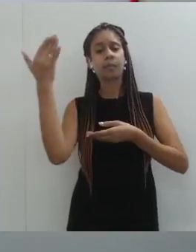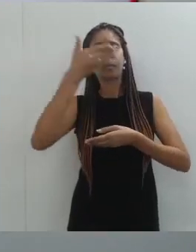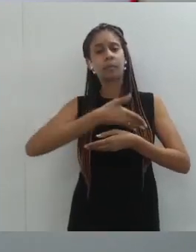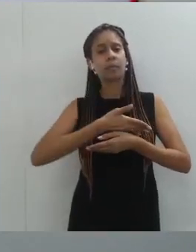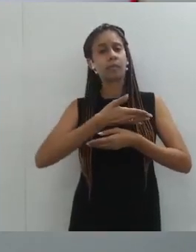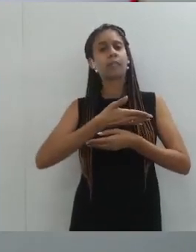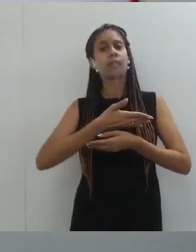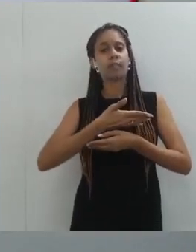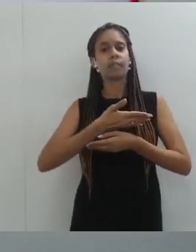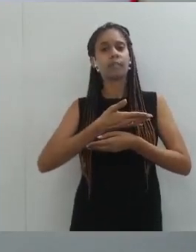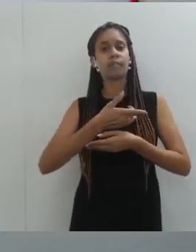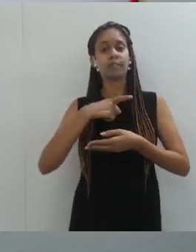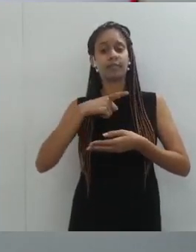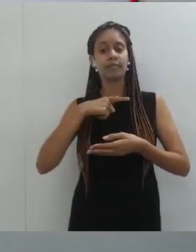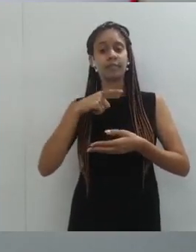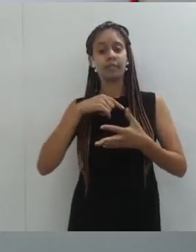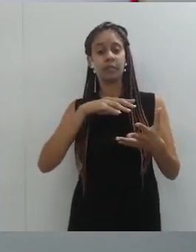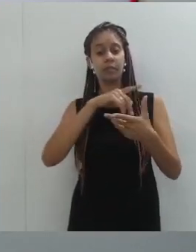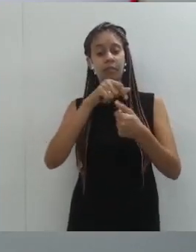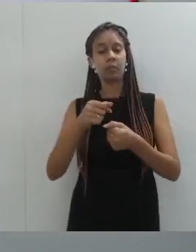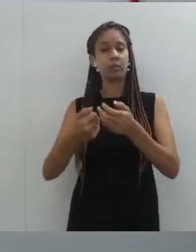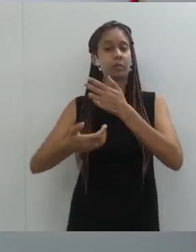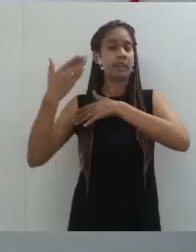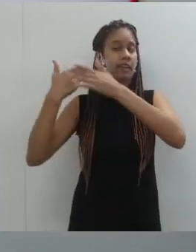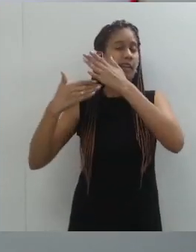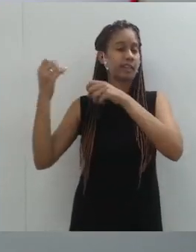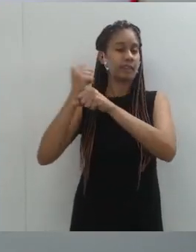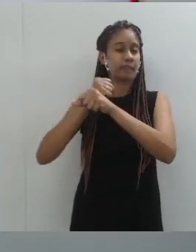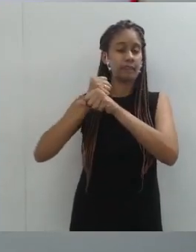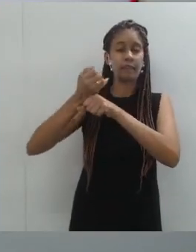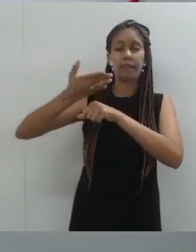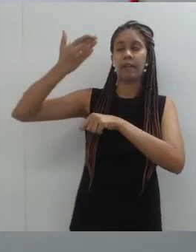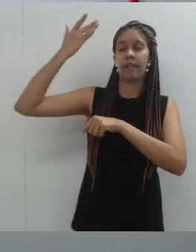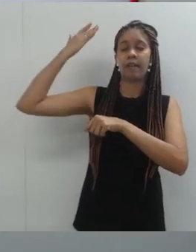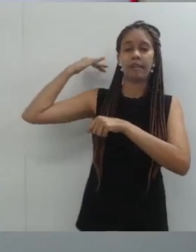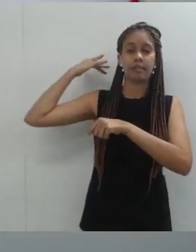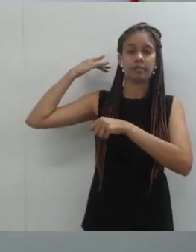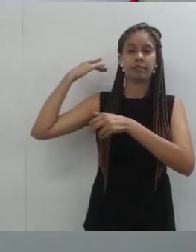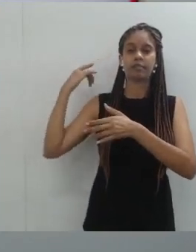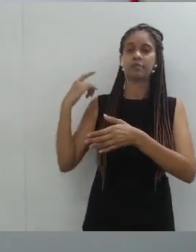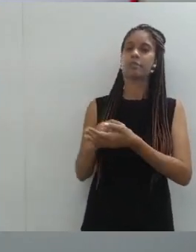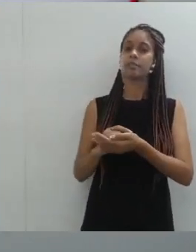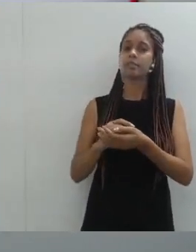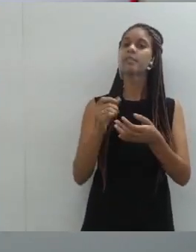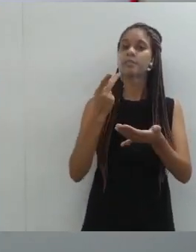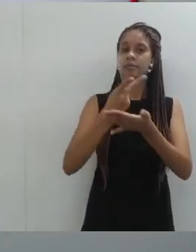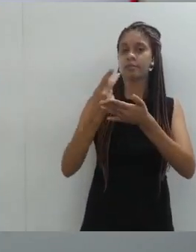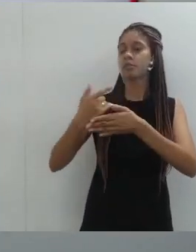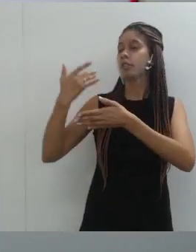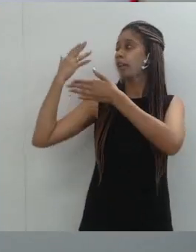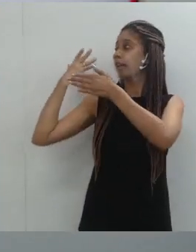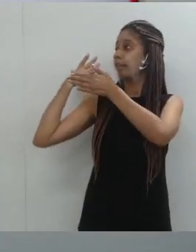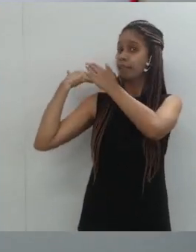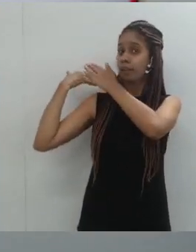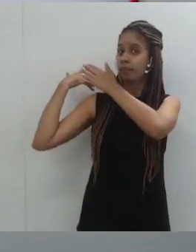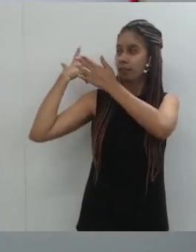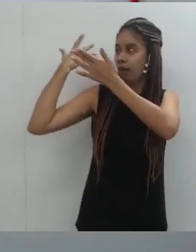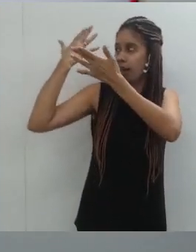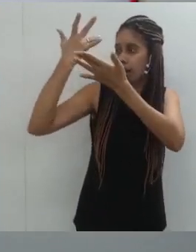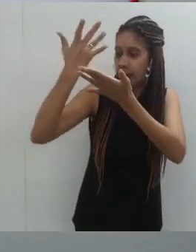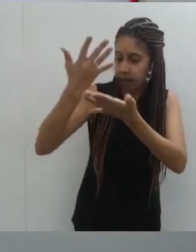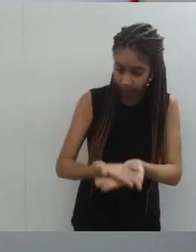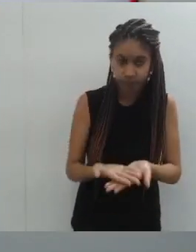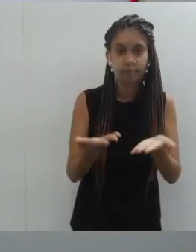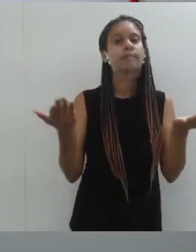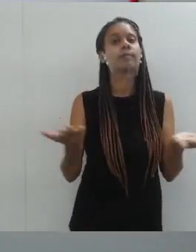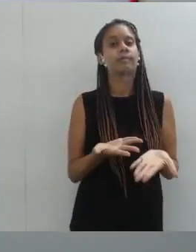desde a pré-história do nosso mundo até os dias de hoje. Exemplo de fontes históricas conhecidas